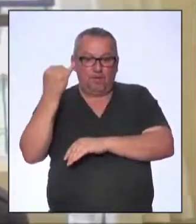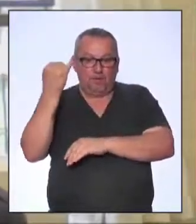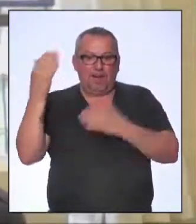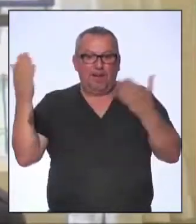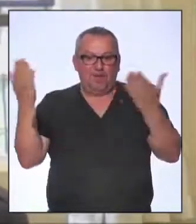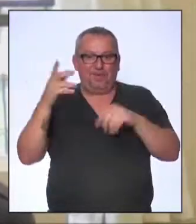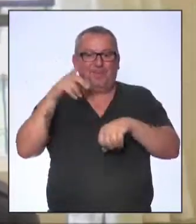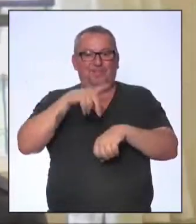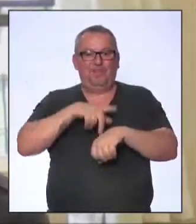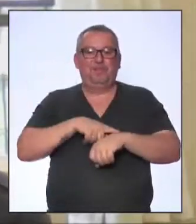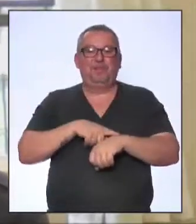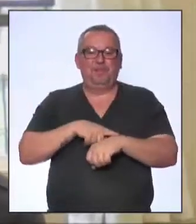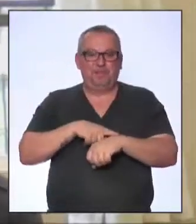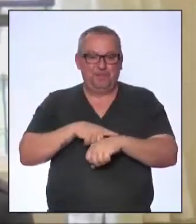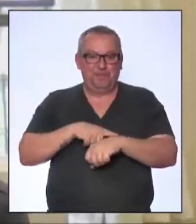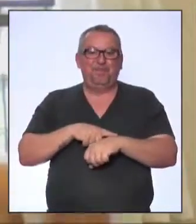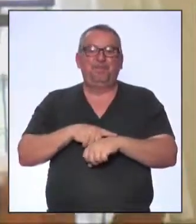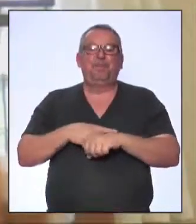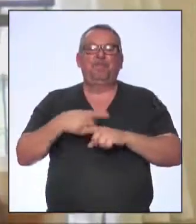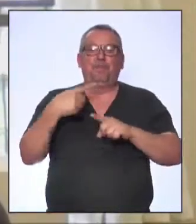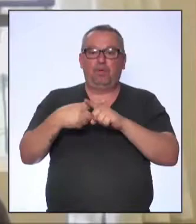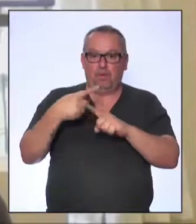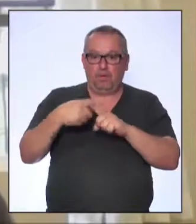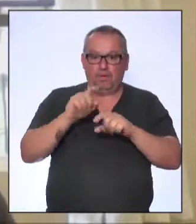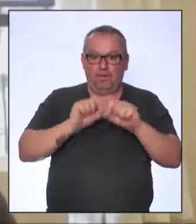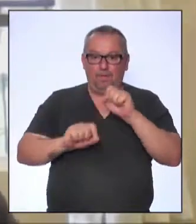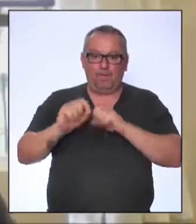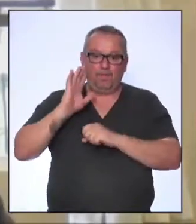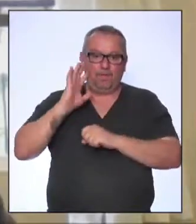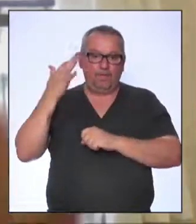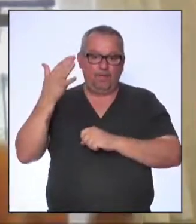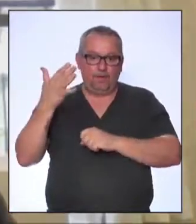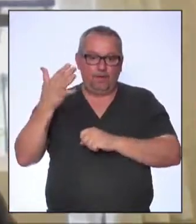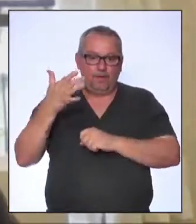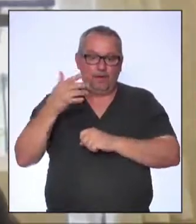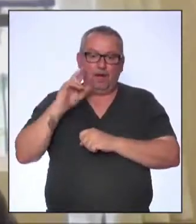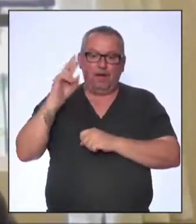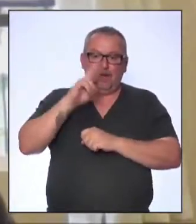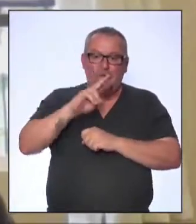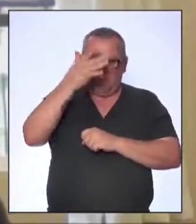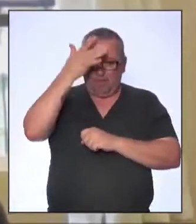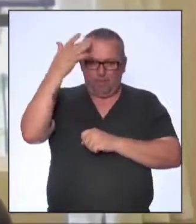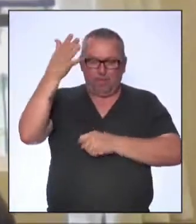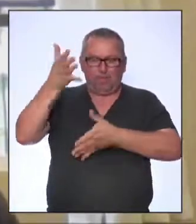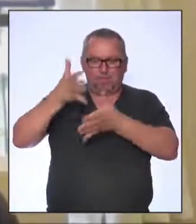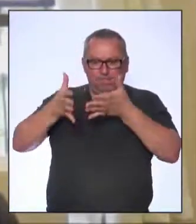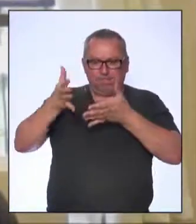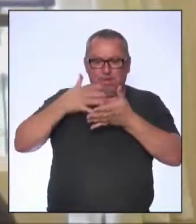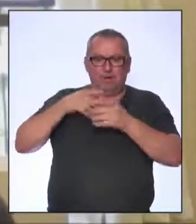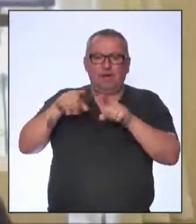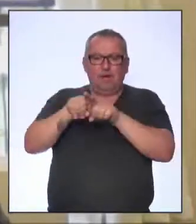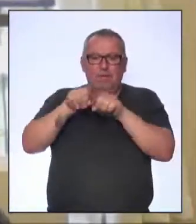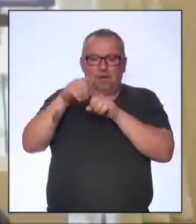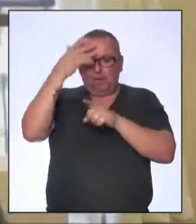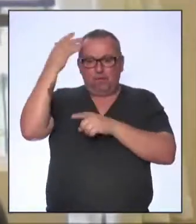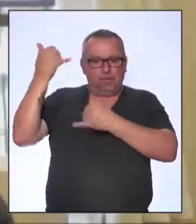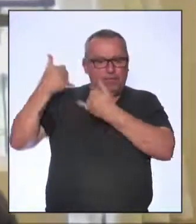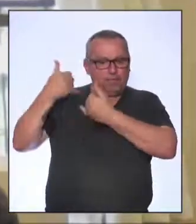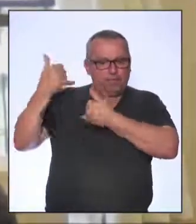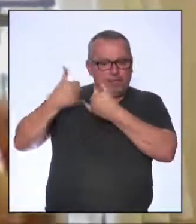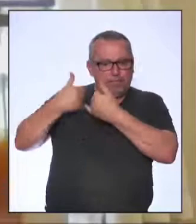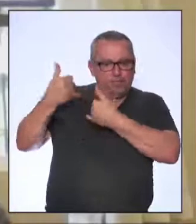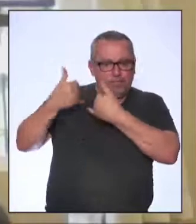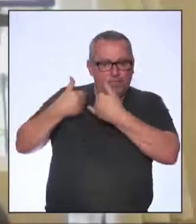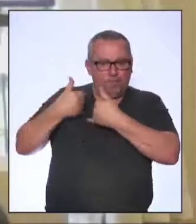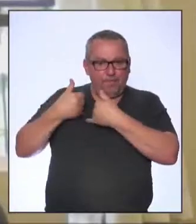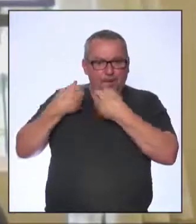nesse momento. Porque acho que eu ouço vários áudios, várias pessoas falando, até alunos pedindo